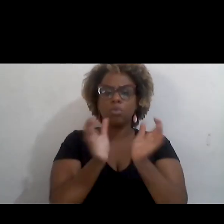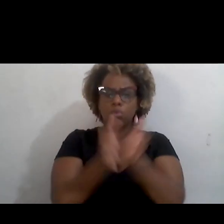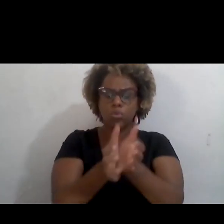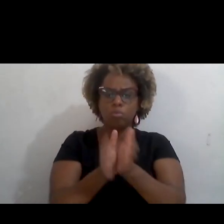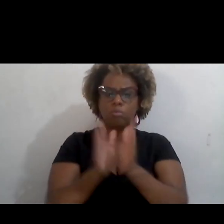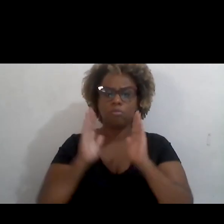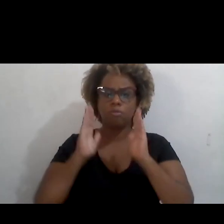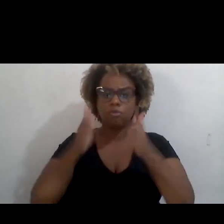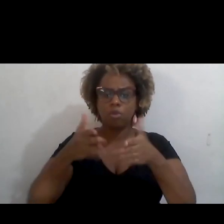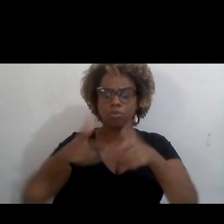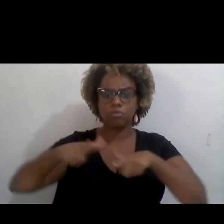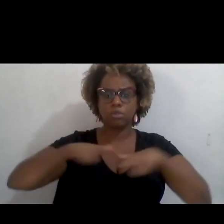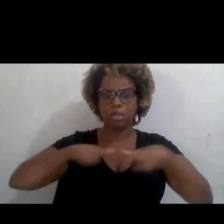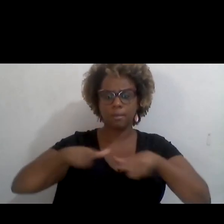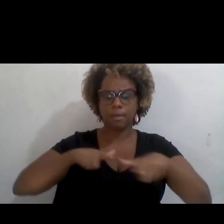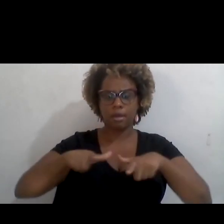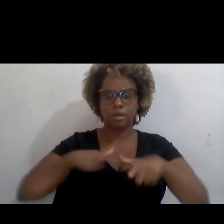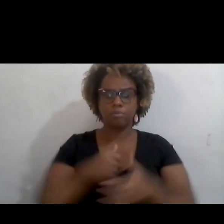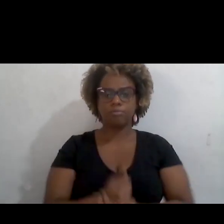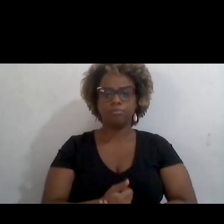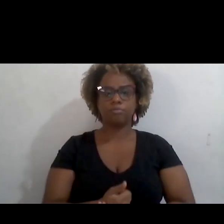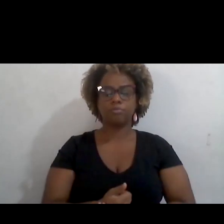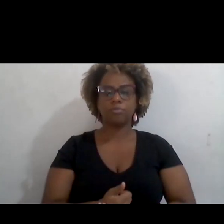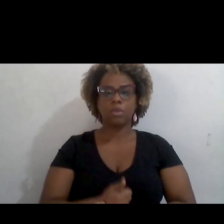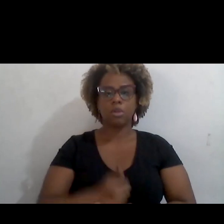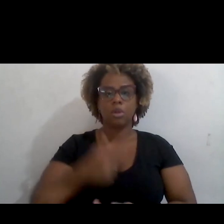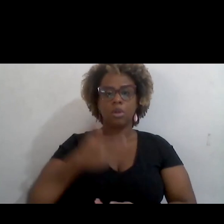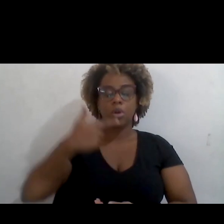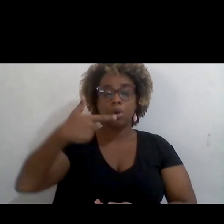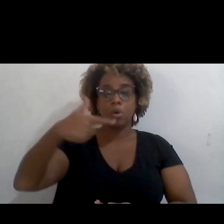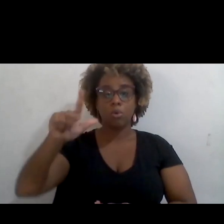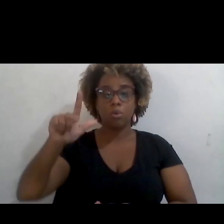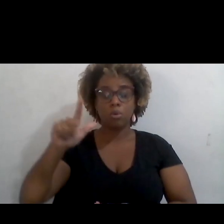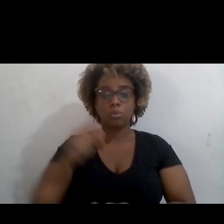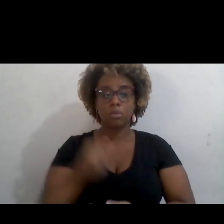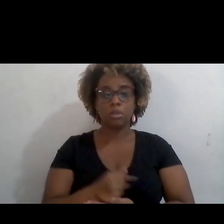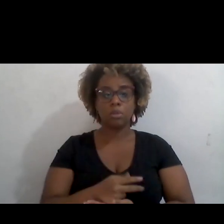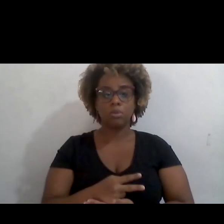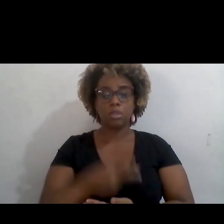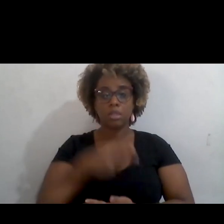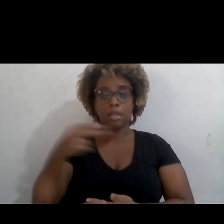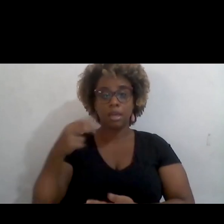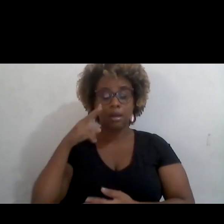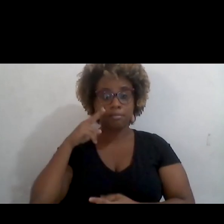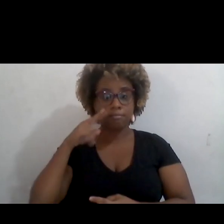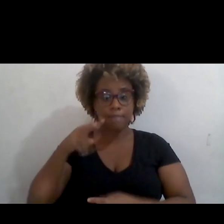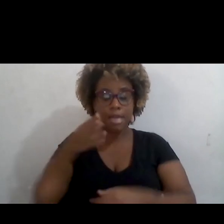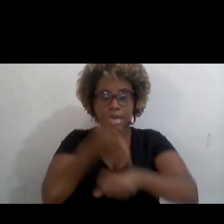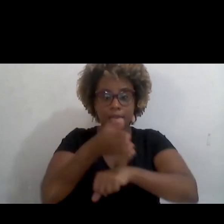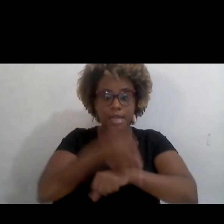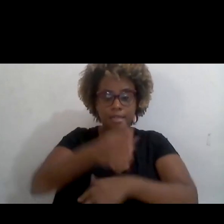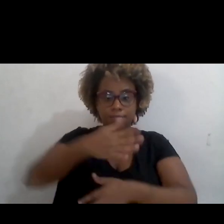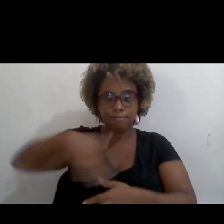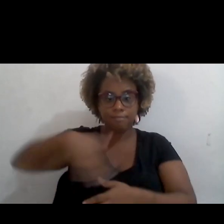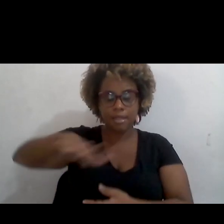uma outra coisa é se a gente entra no gargalo geral do governo do Estado da Bahia e esse